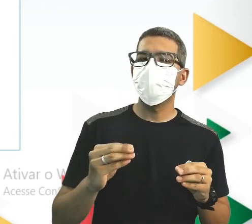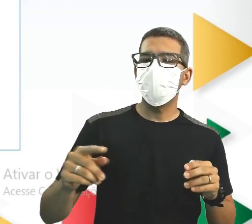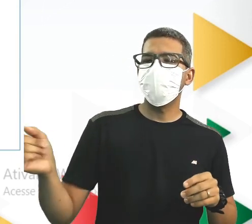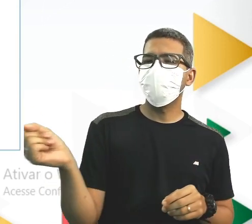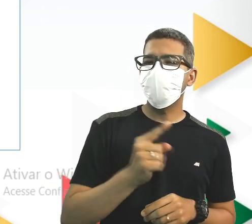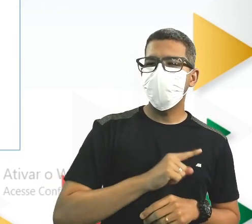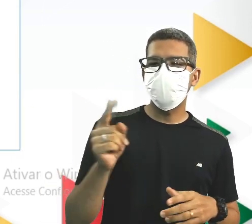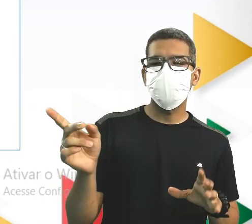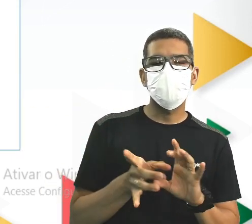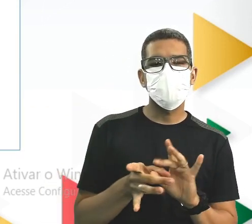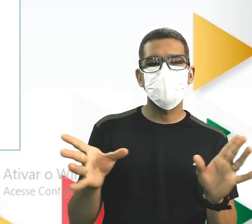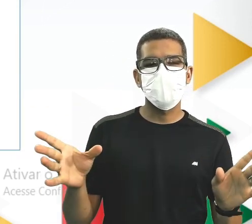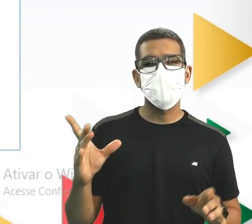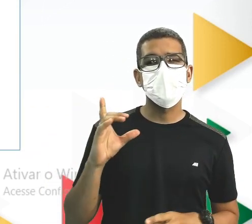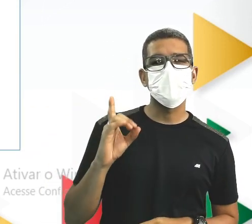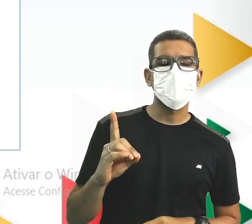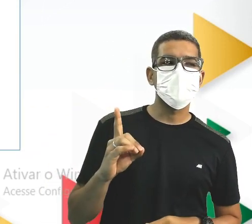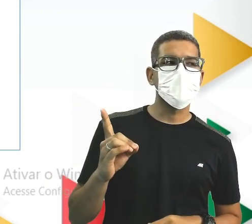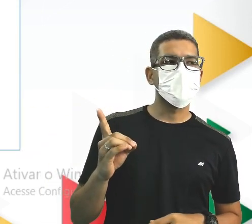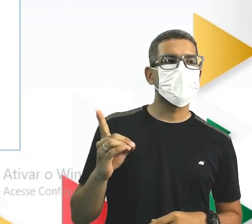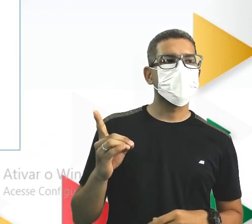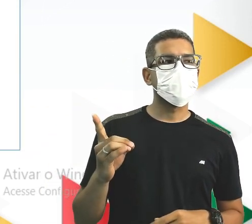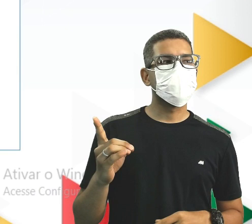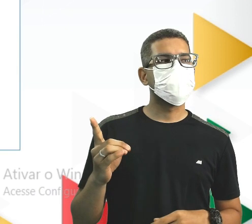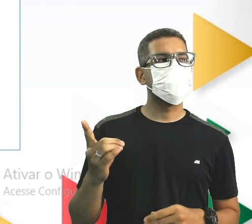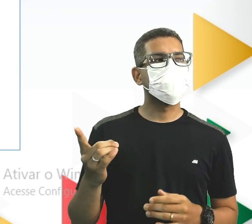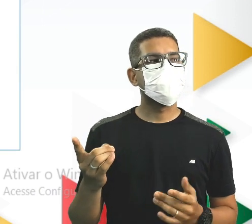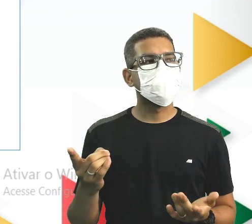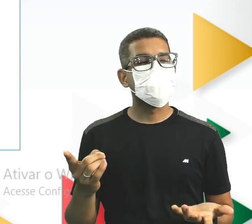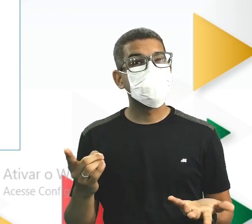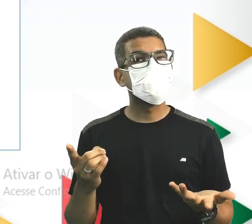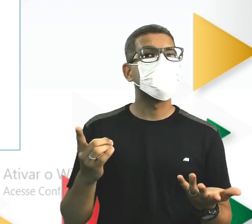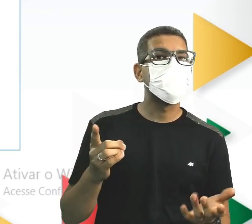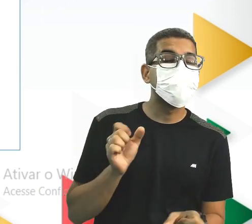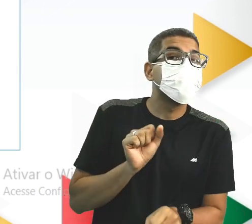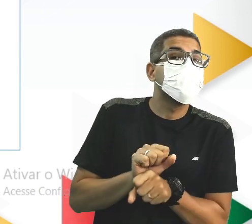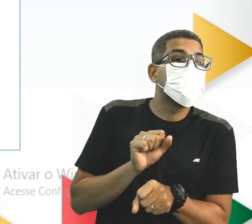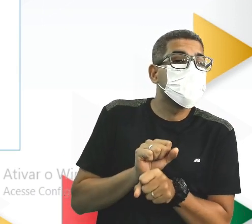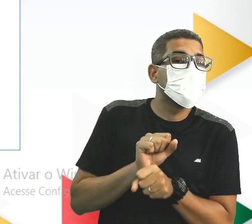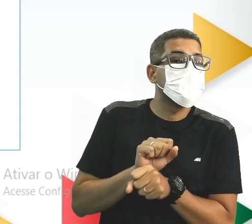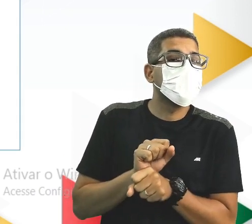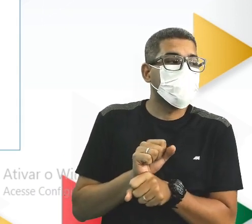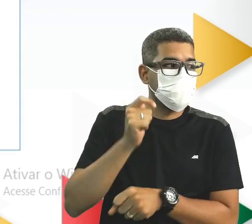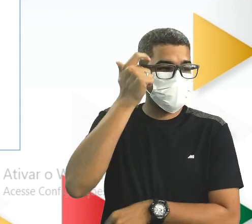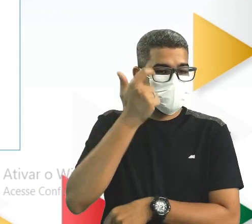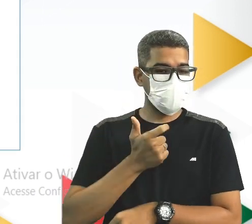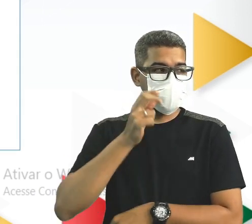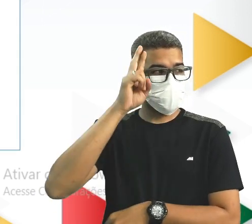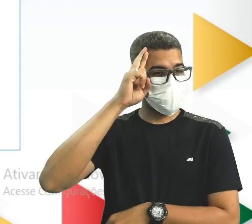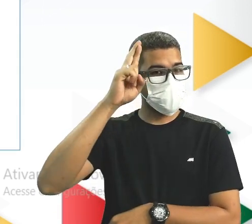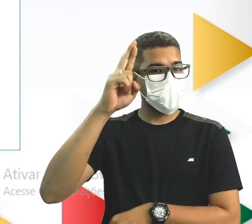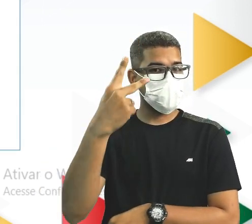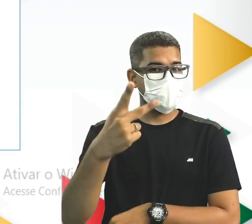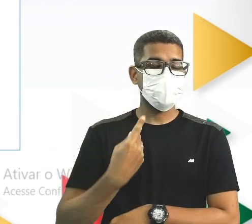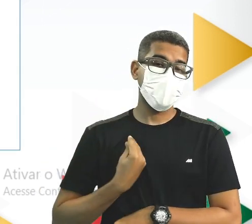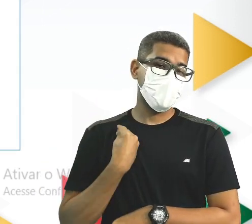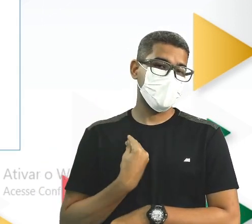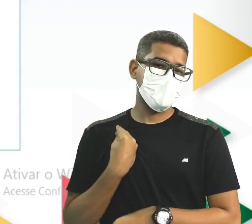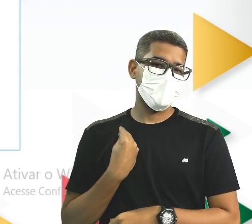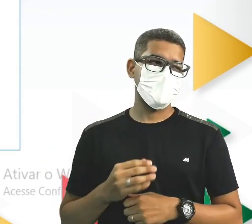numa sociedade. E letrinha D, tem uma perspectiva de indivíduo como responsável da sua própria